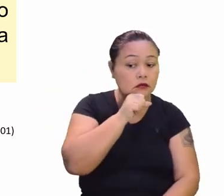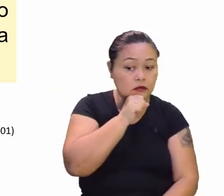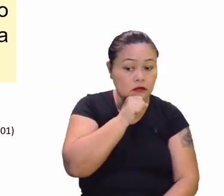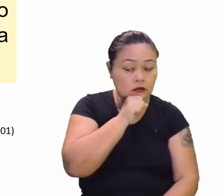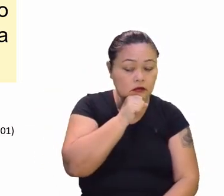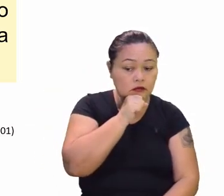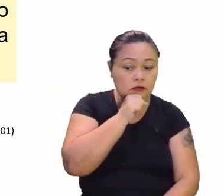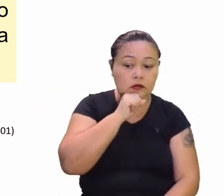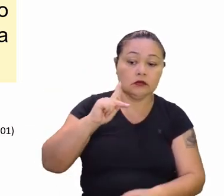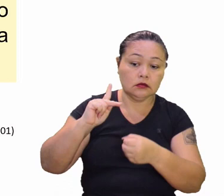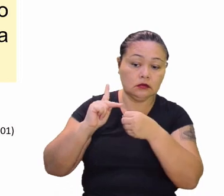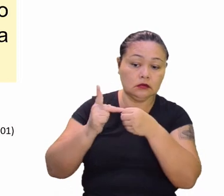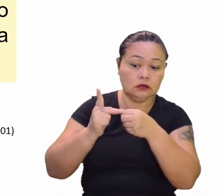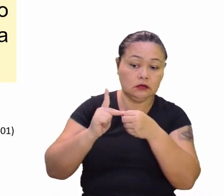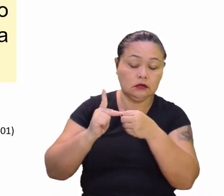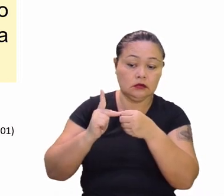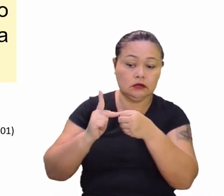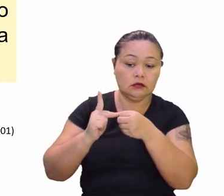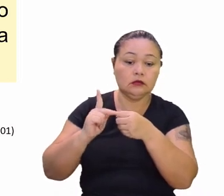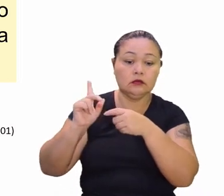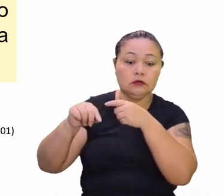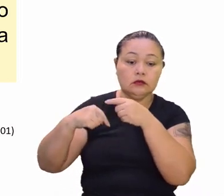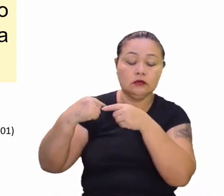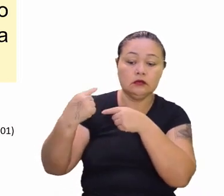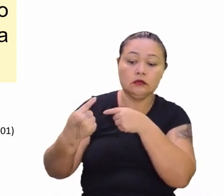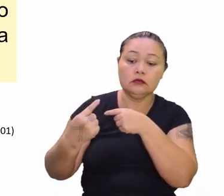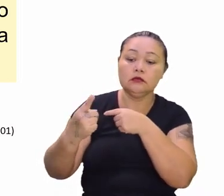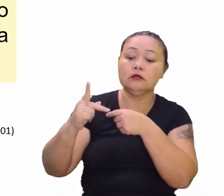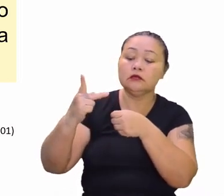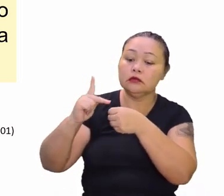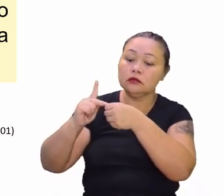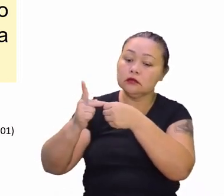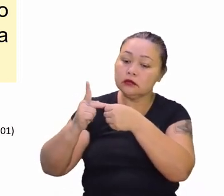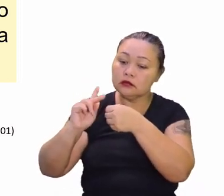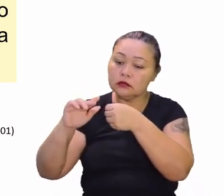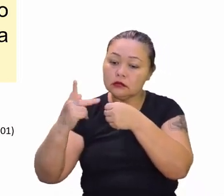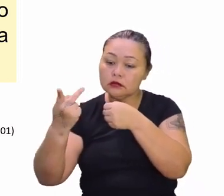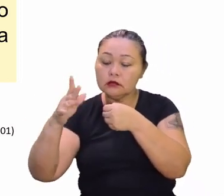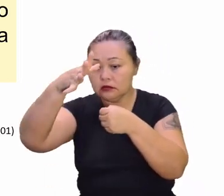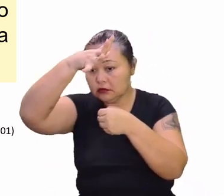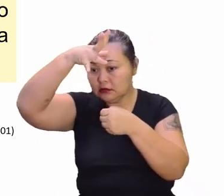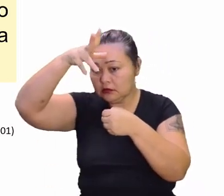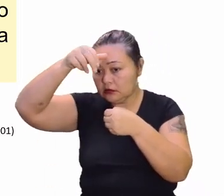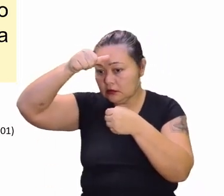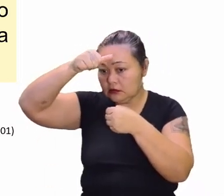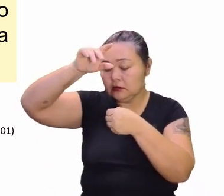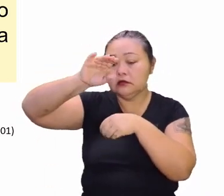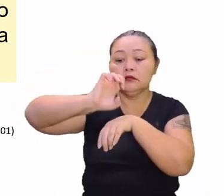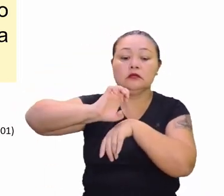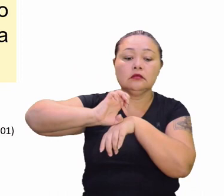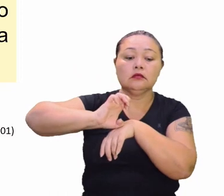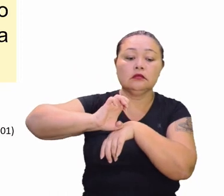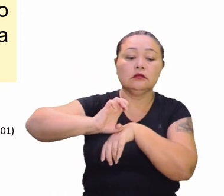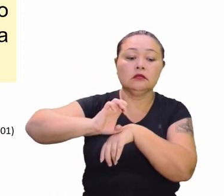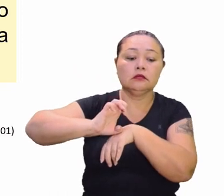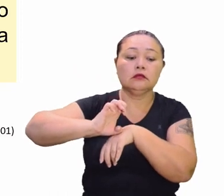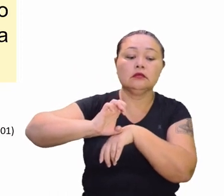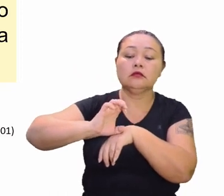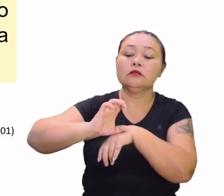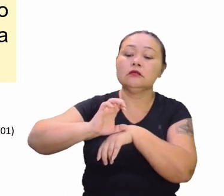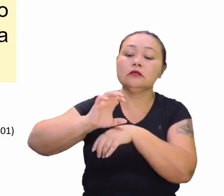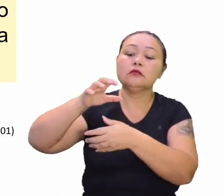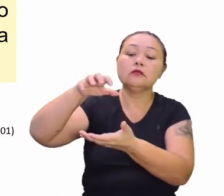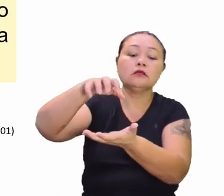Velho, o Maitá e Canutama. Canutama e o Maitá é Amazonas. Então, é uma